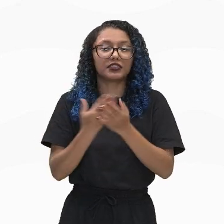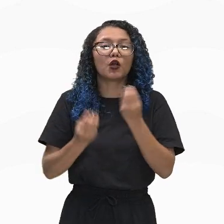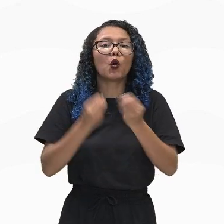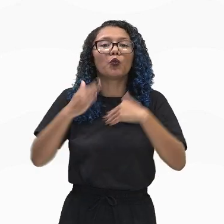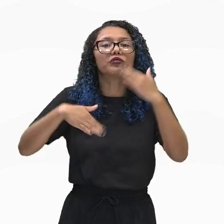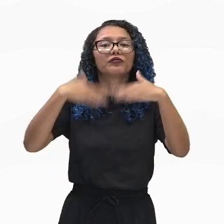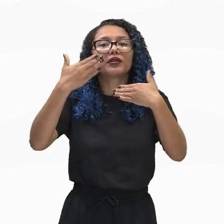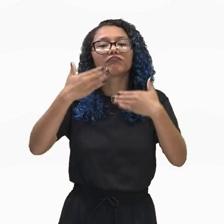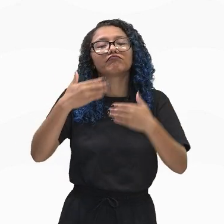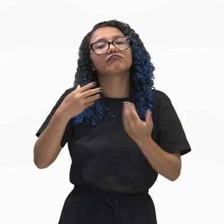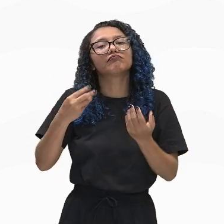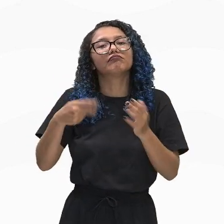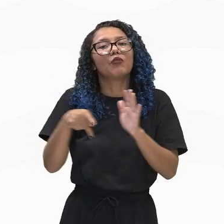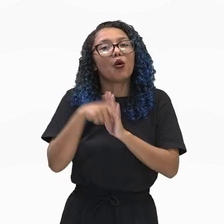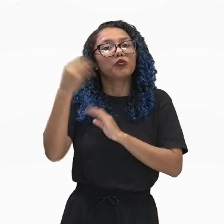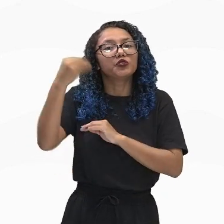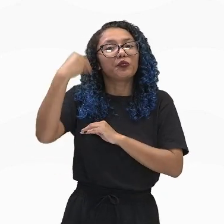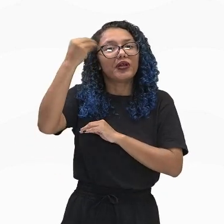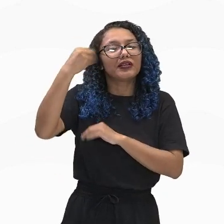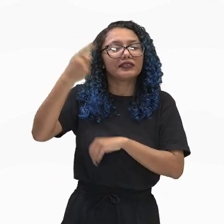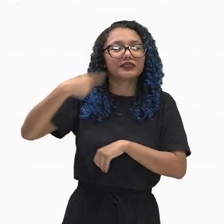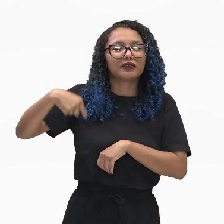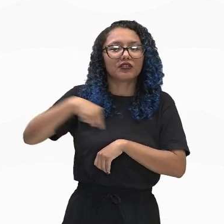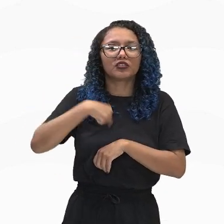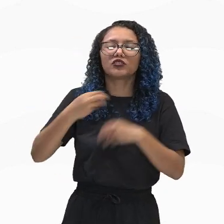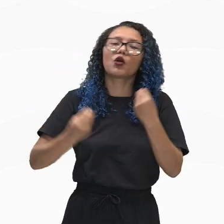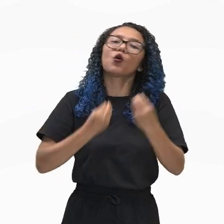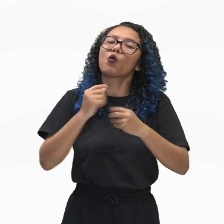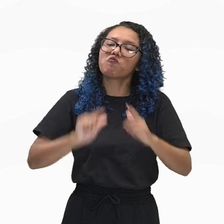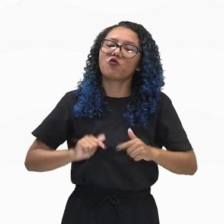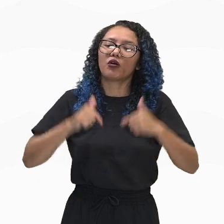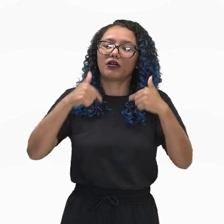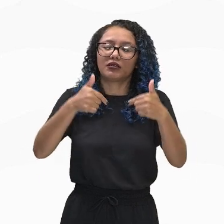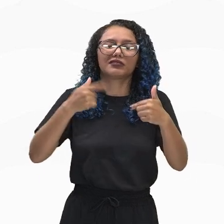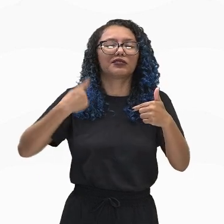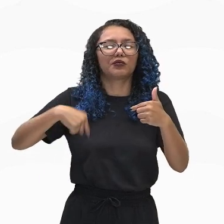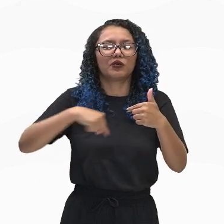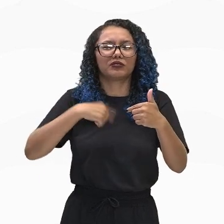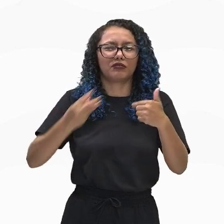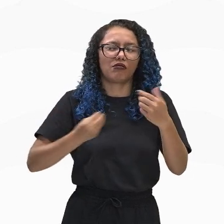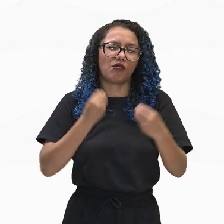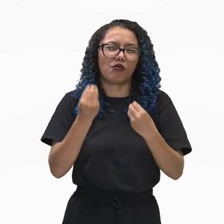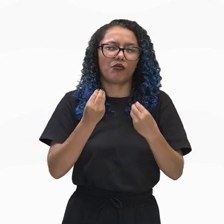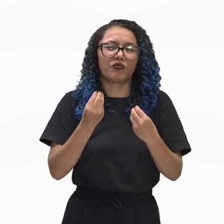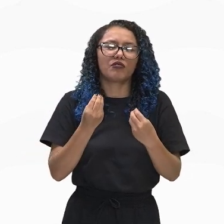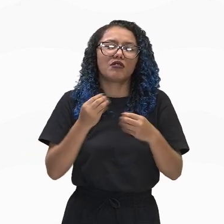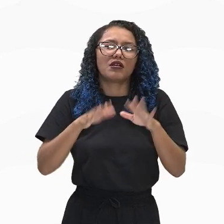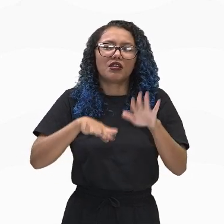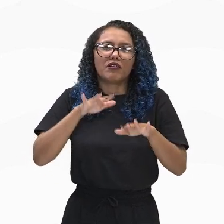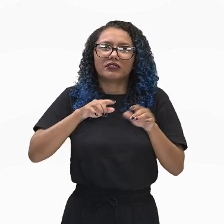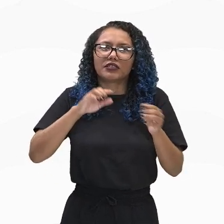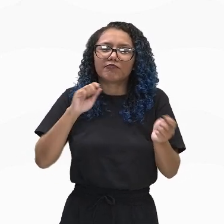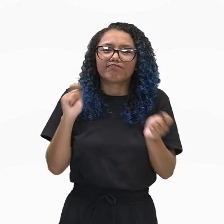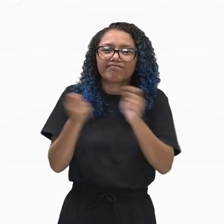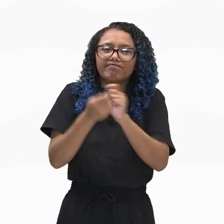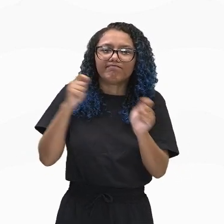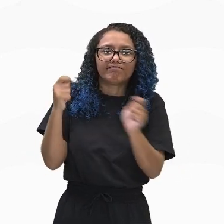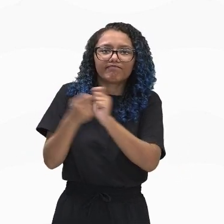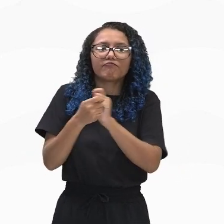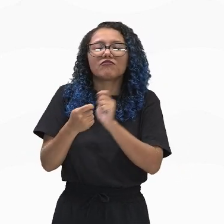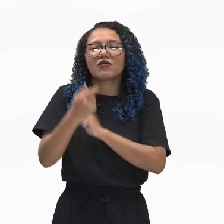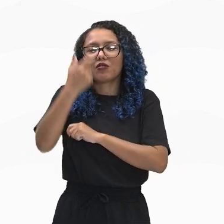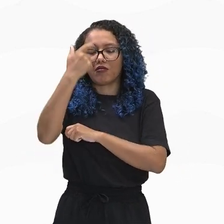tivemos e como nós reagimos a ela. Então, podemos dizer que ela se adapta ao nosso comportamento e à nossa